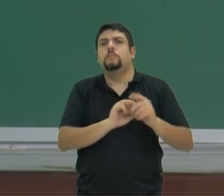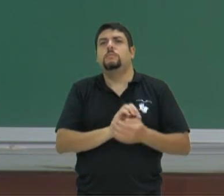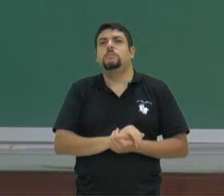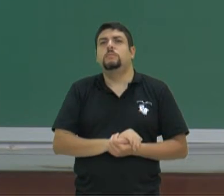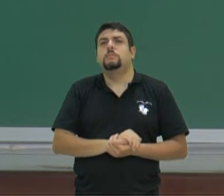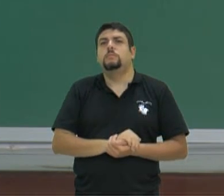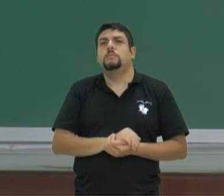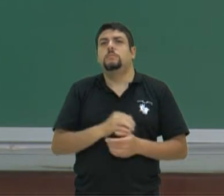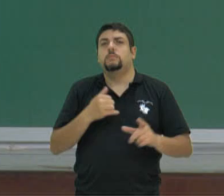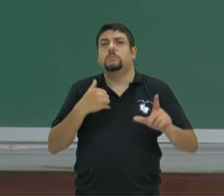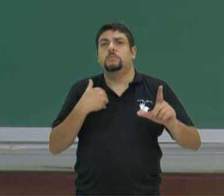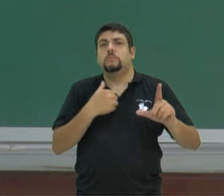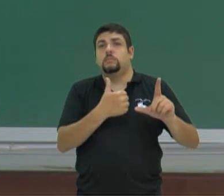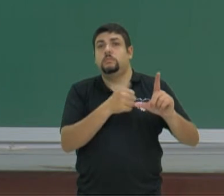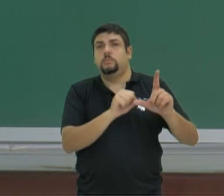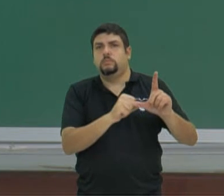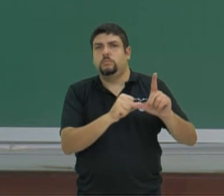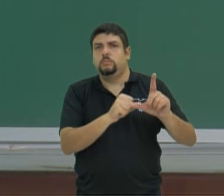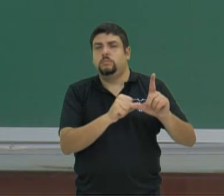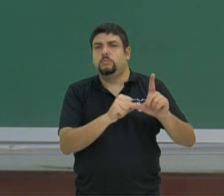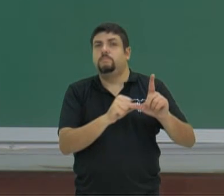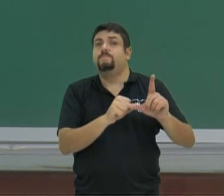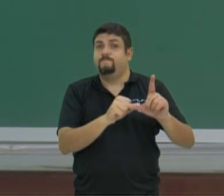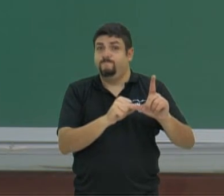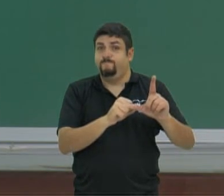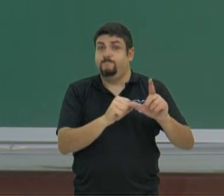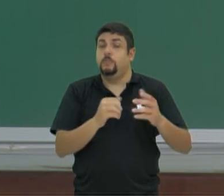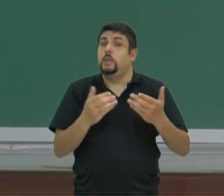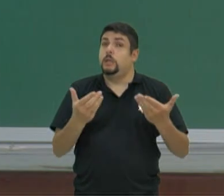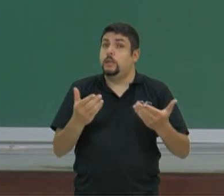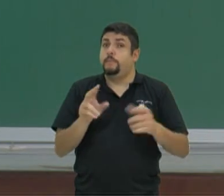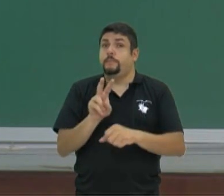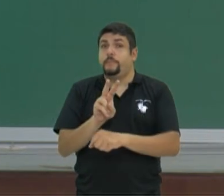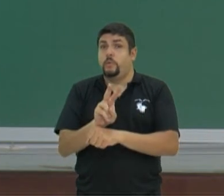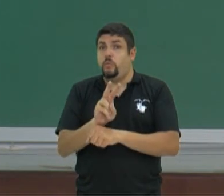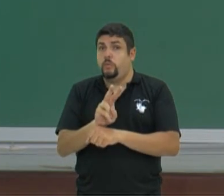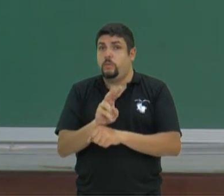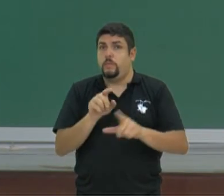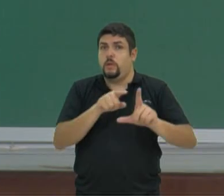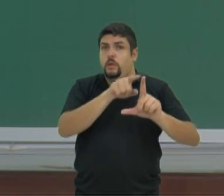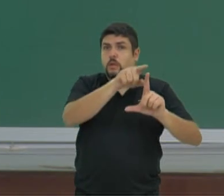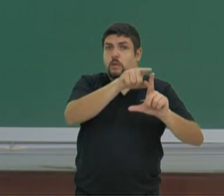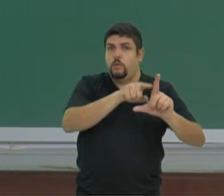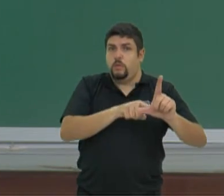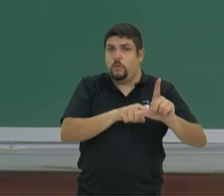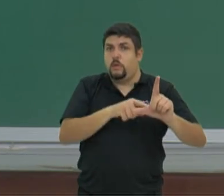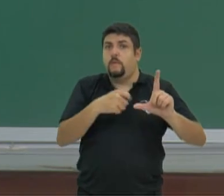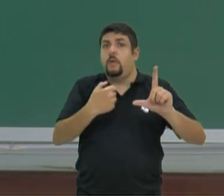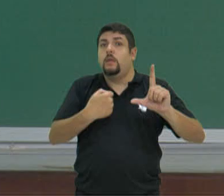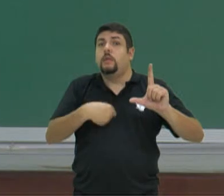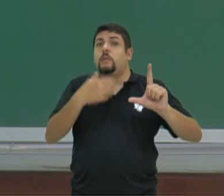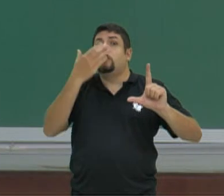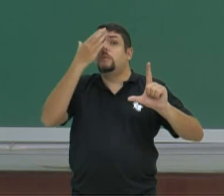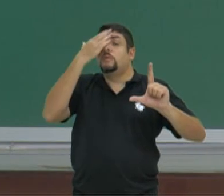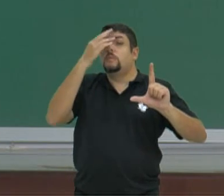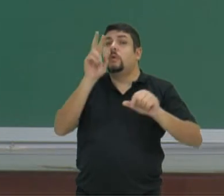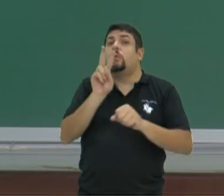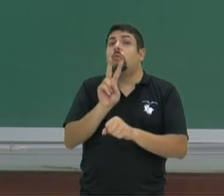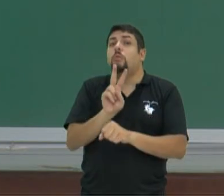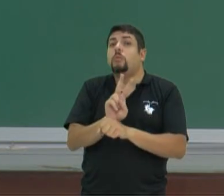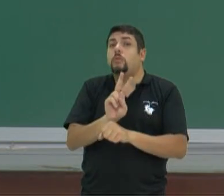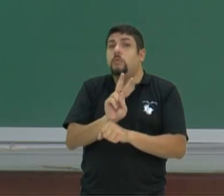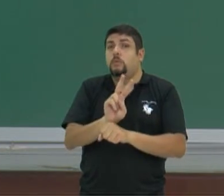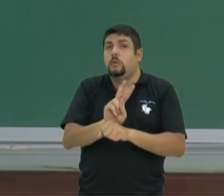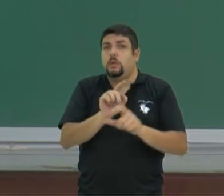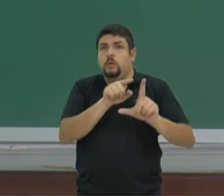É 18 pessoas com 12 anos. Então é por isso que o gráfico tem que ser lido de uma outra maneira. Tem que ser lido de uma outra maneira, não. Ele tem que